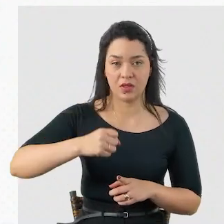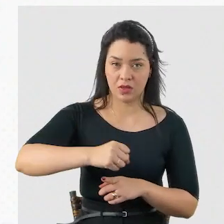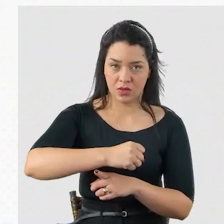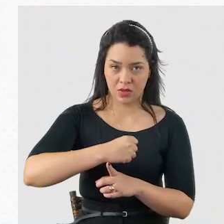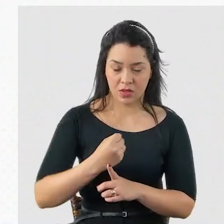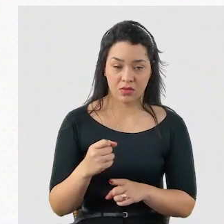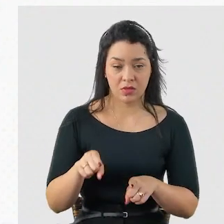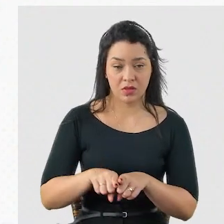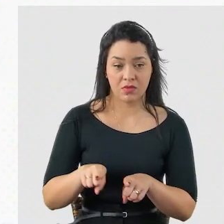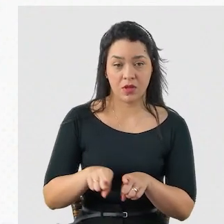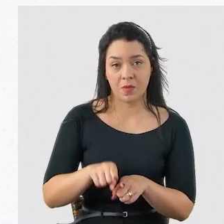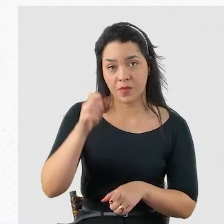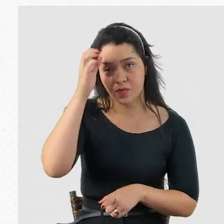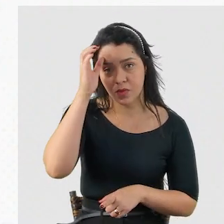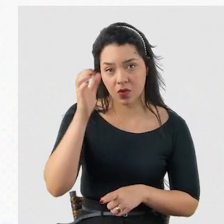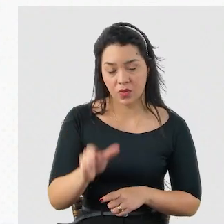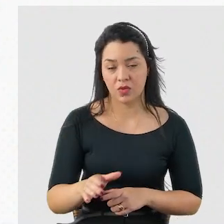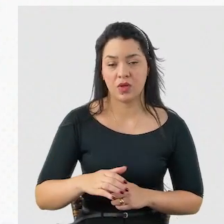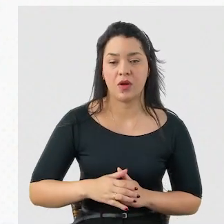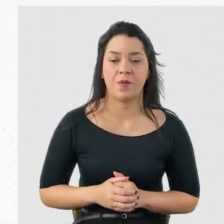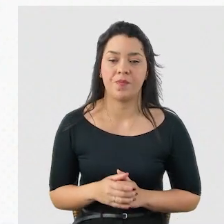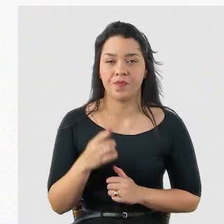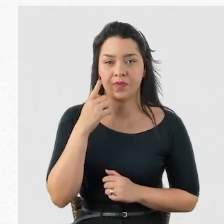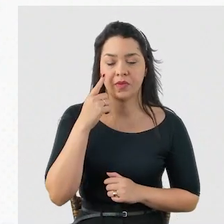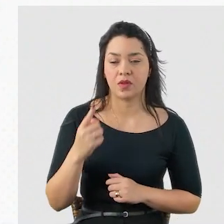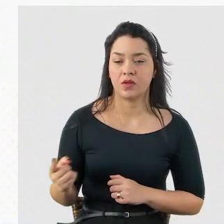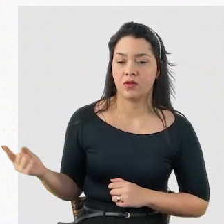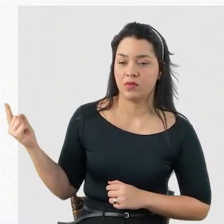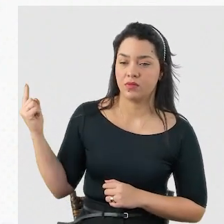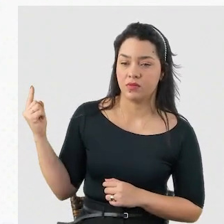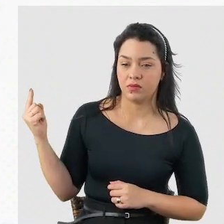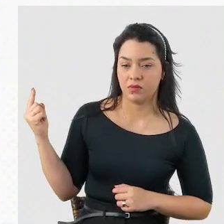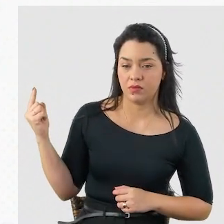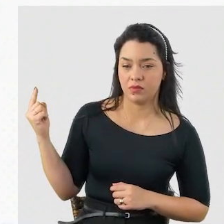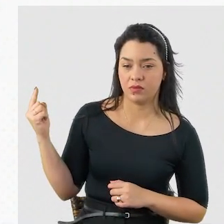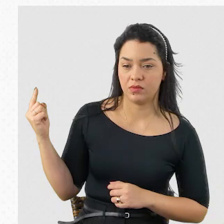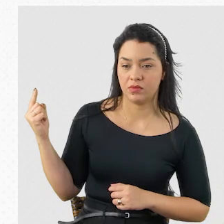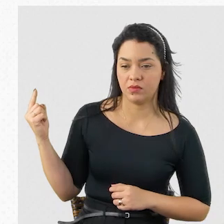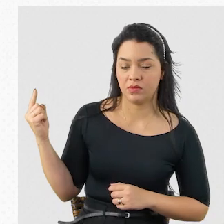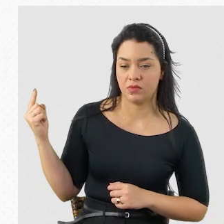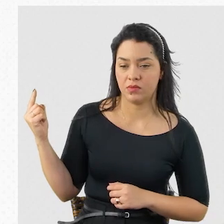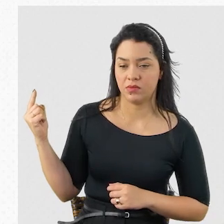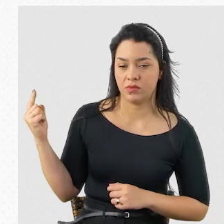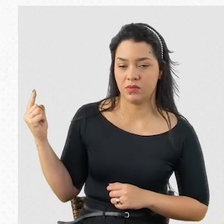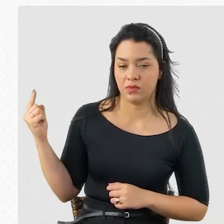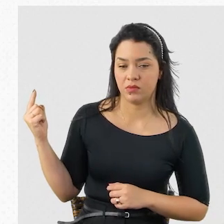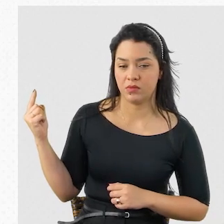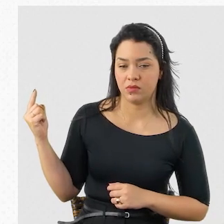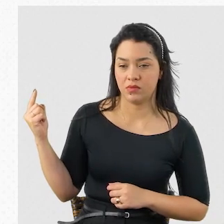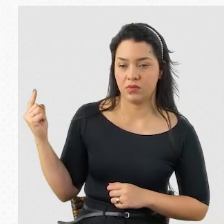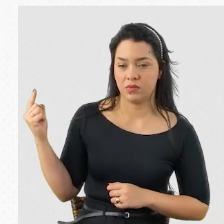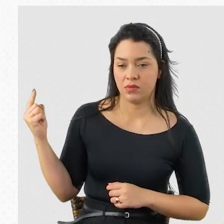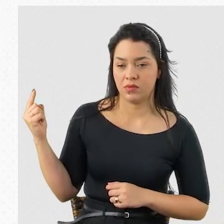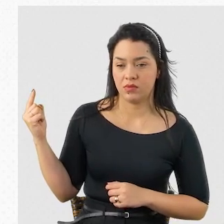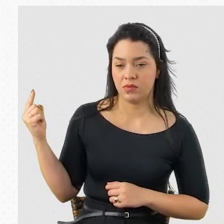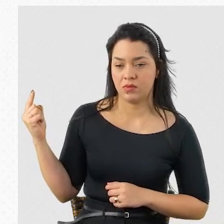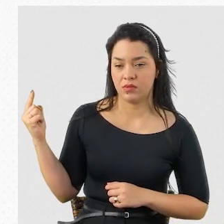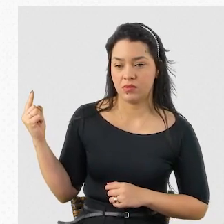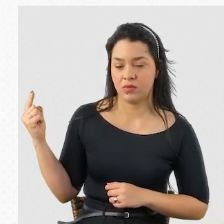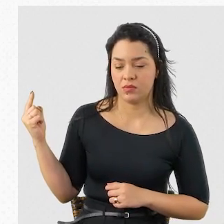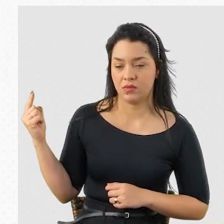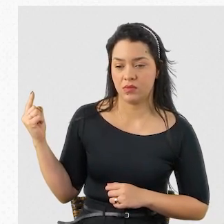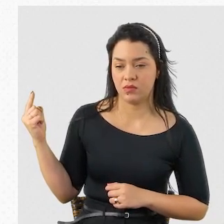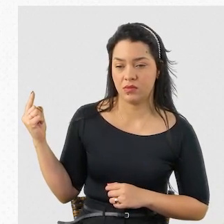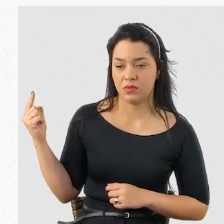e cultural. Essa decolonialidade, ela propõe, então, uma reavaliação dessas estruturas e uma valorização